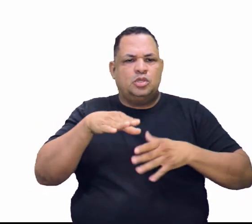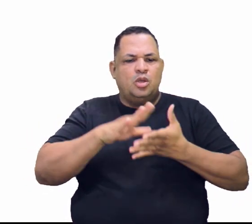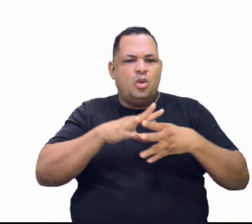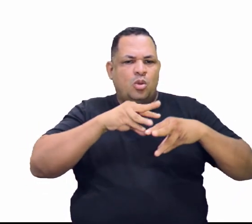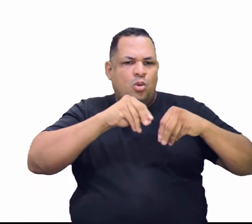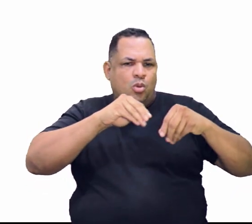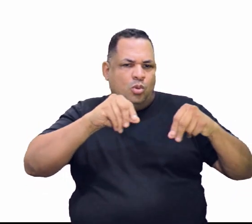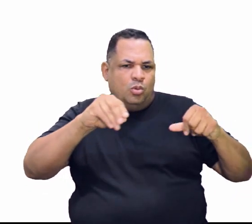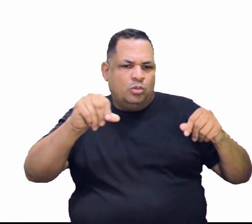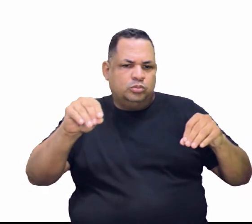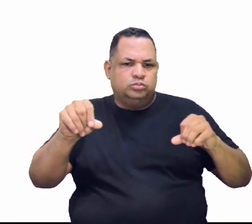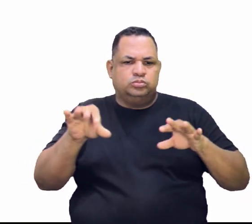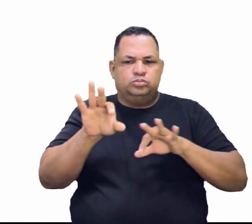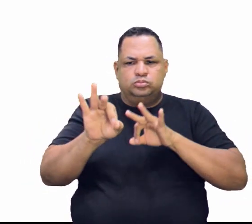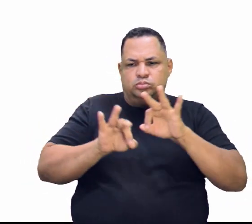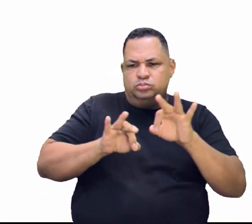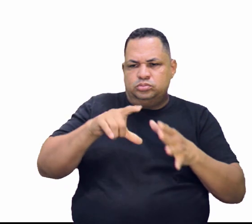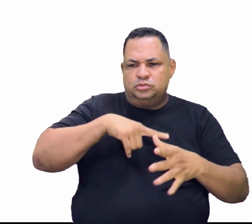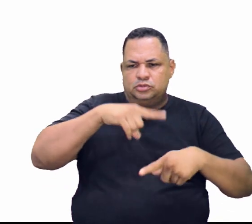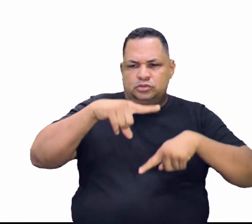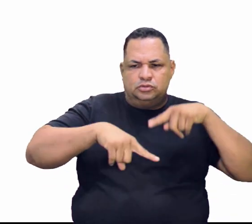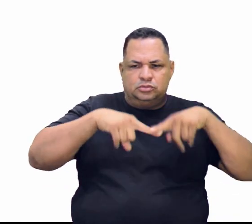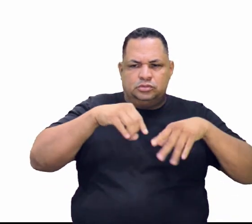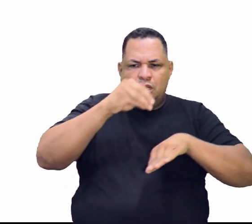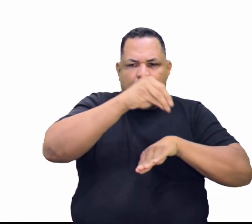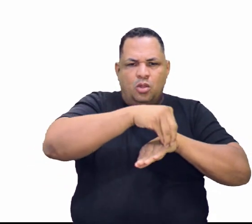estudou sobre a constituição do solo,